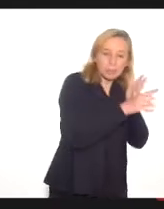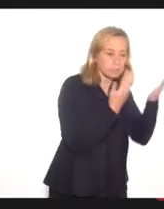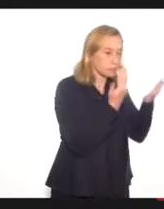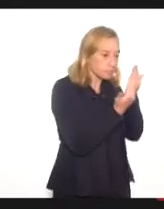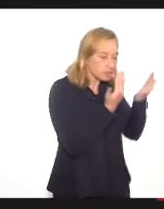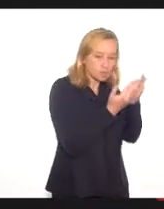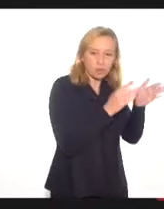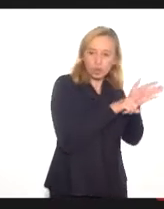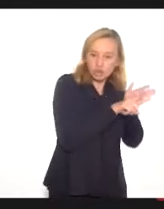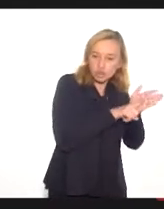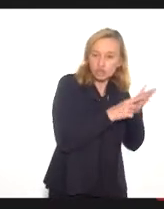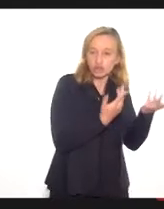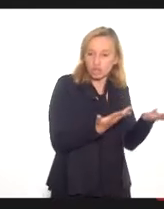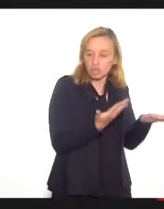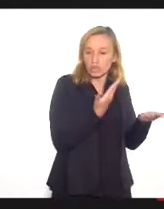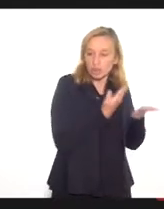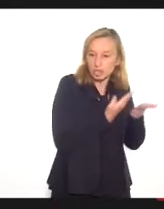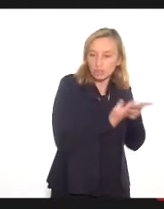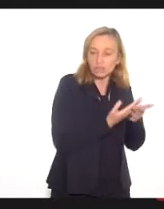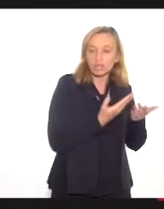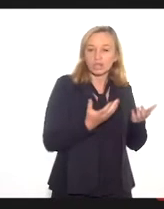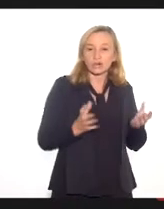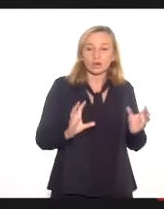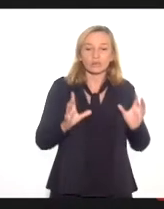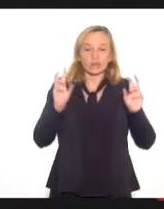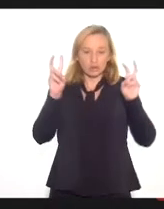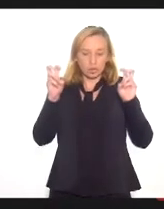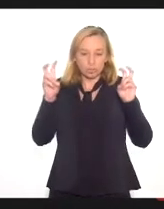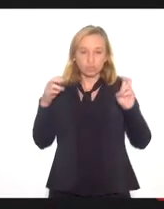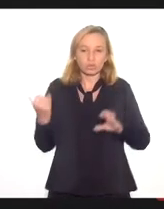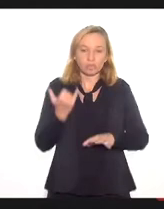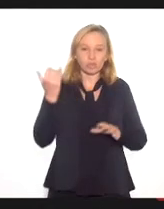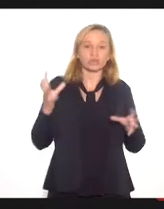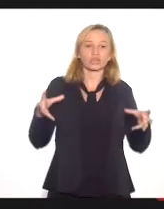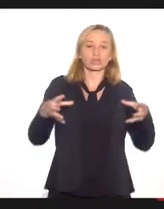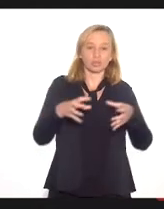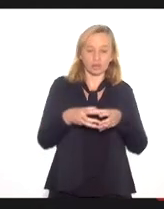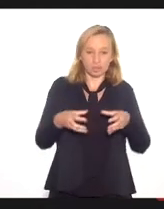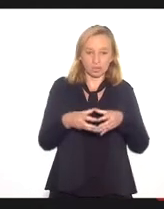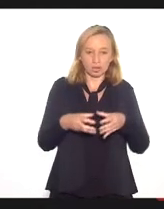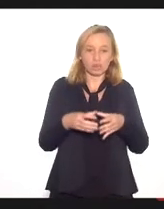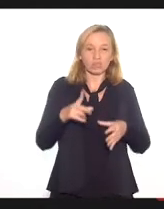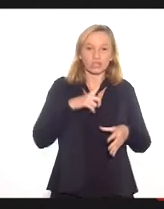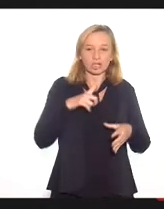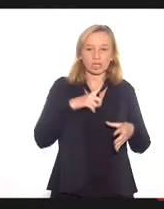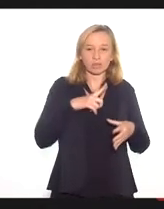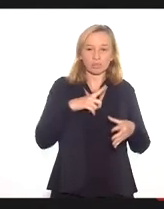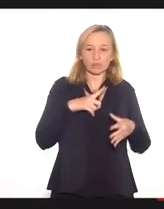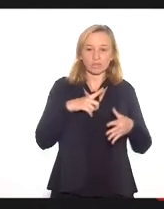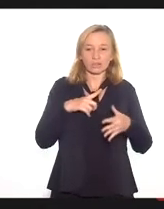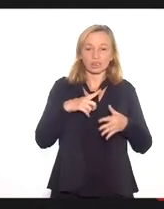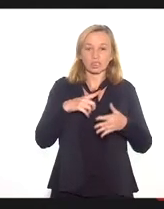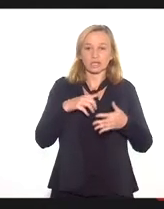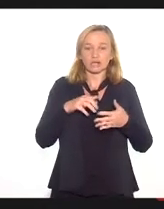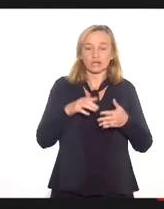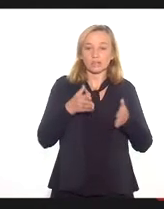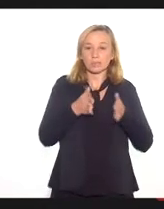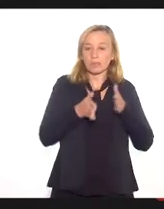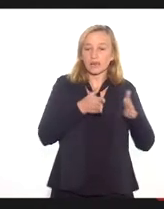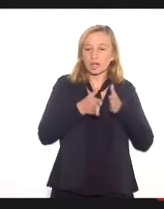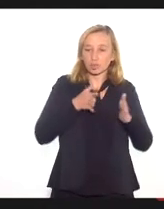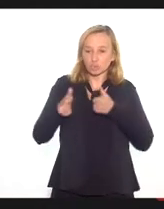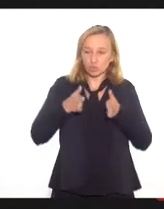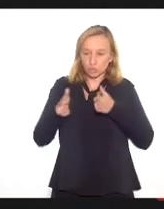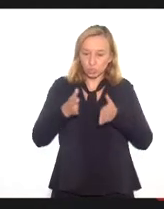precisamos tratar das questões de maneira cinética, porque nós temos essas faces, faces da crise sanitária e